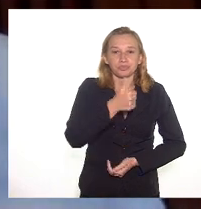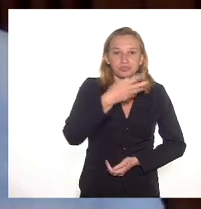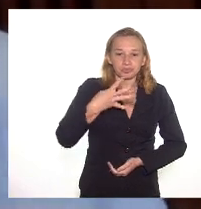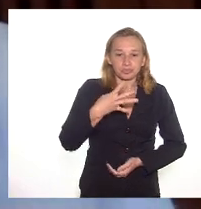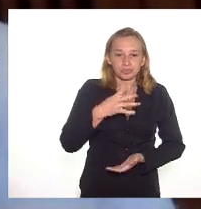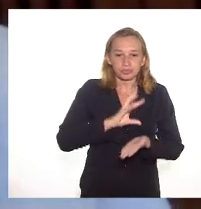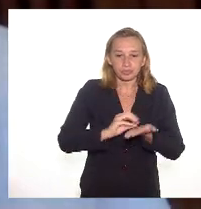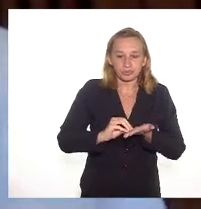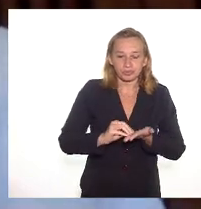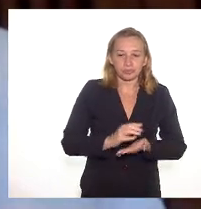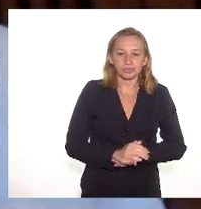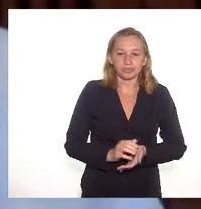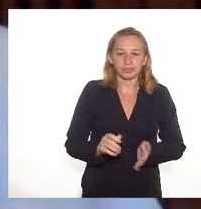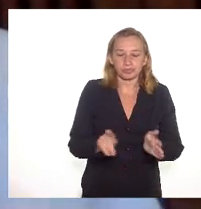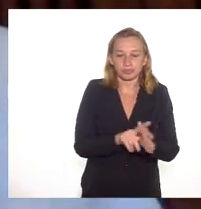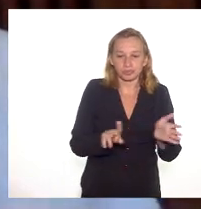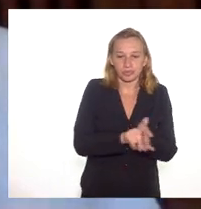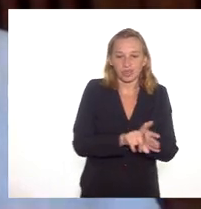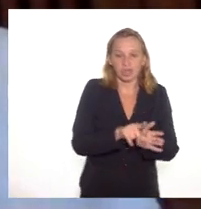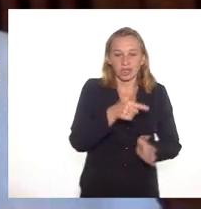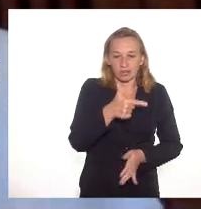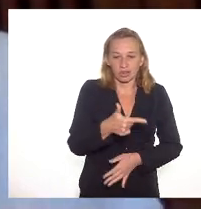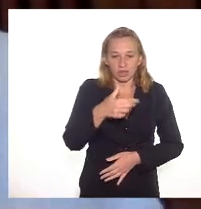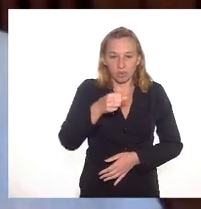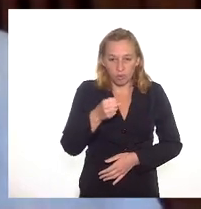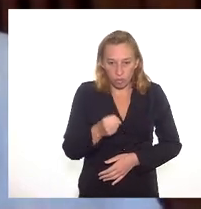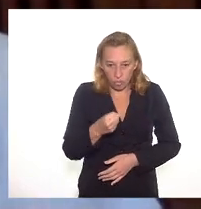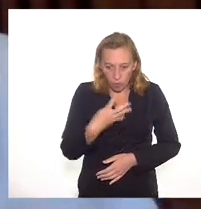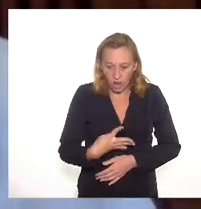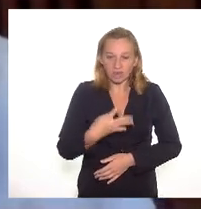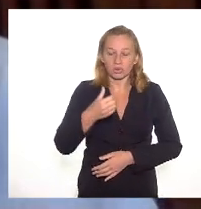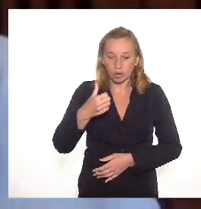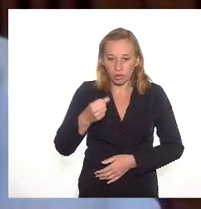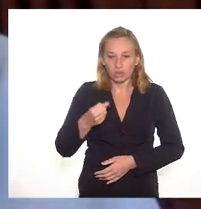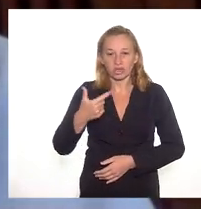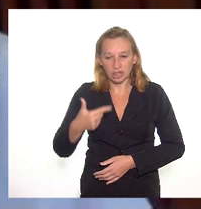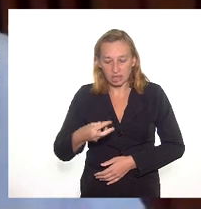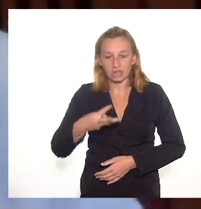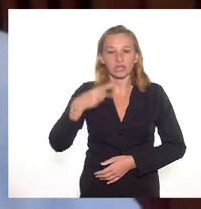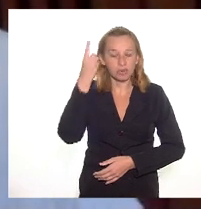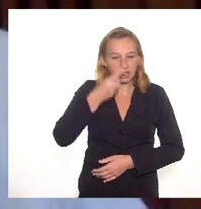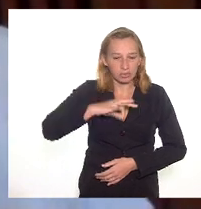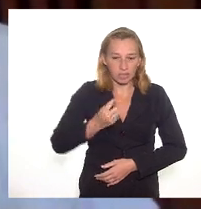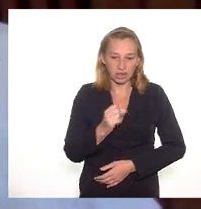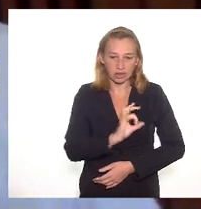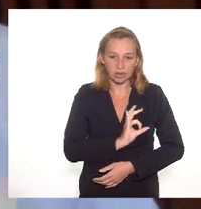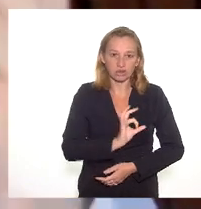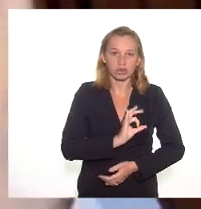14 da pauta. Projeto de lei 2483 de 2017, doutoria deputada Marta Rocha.